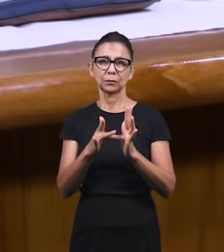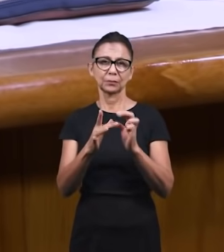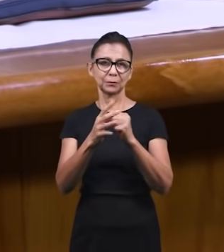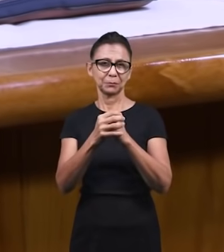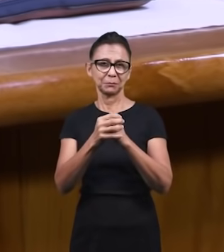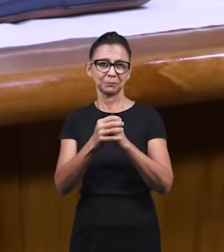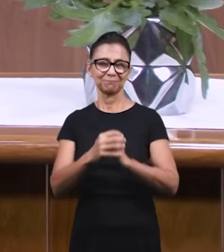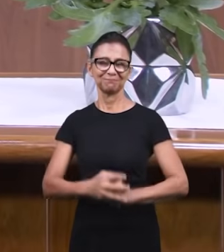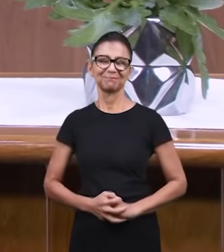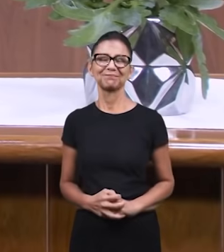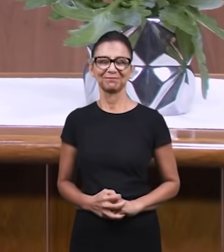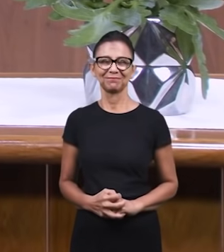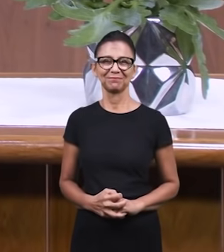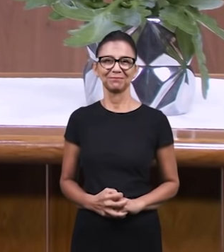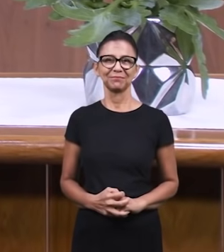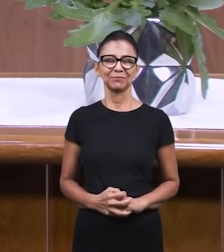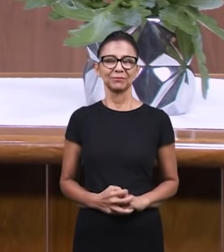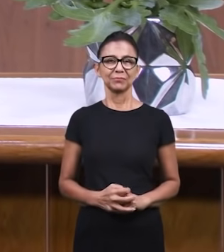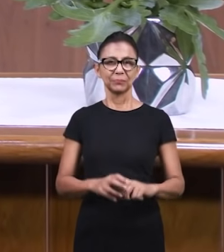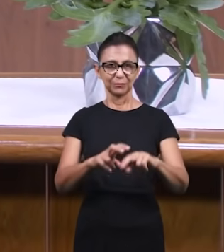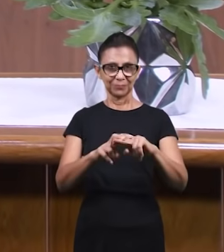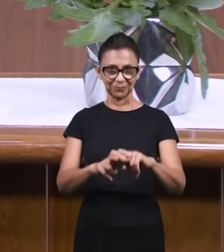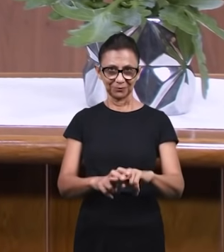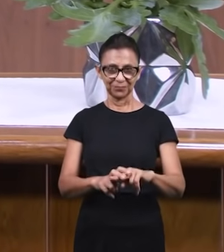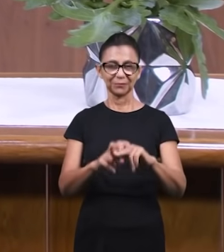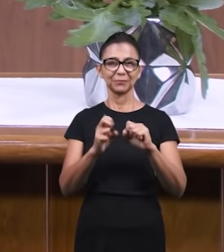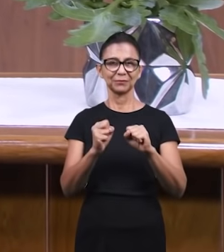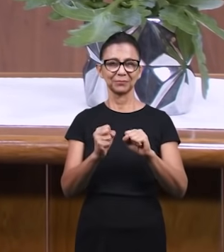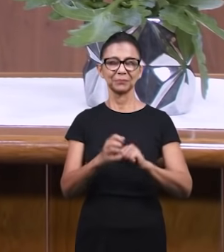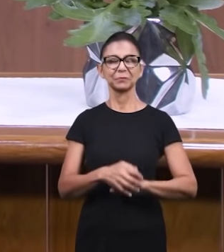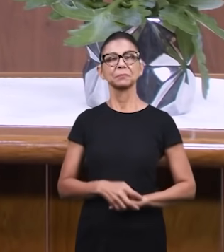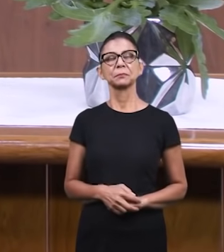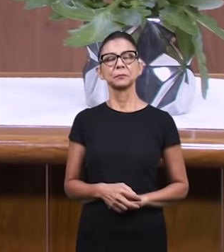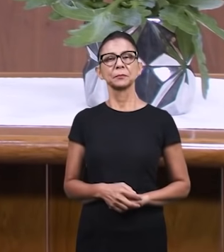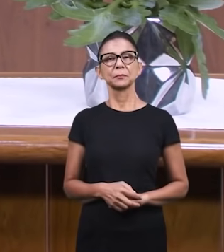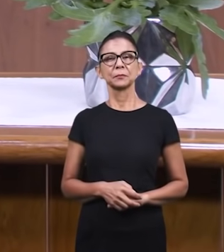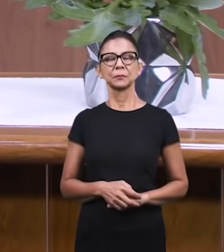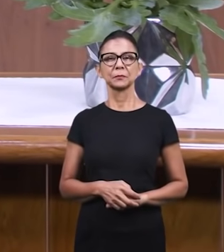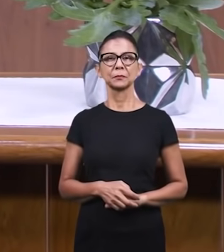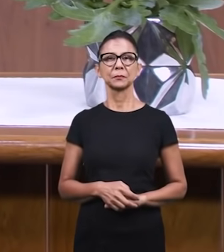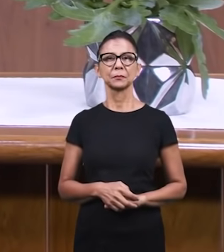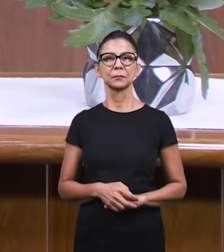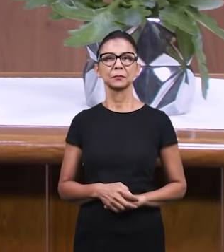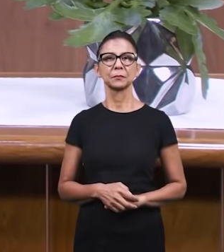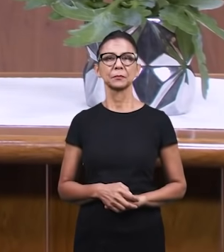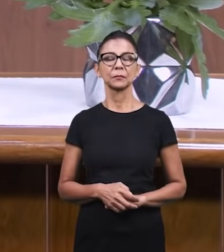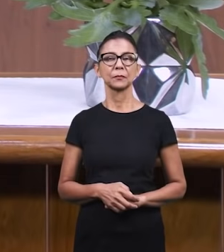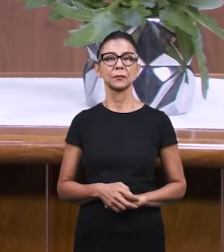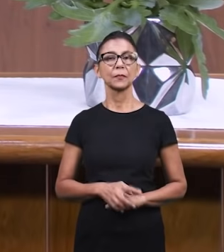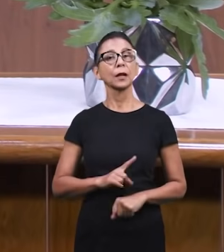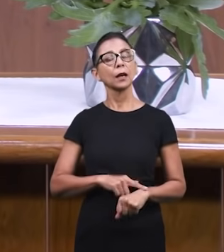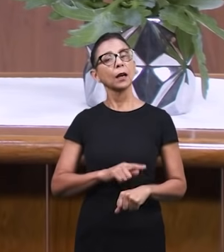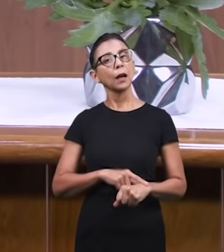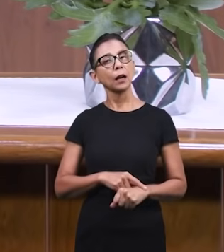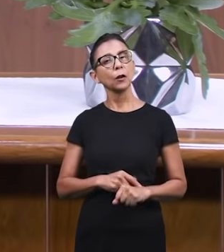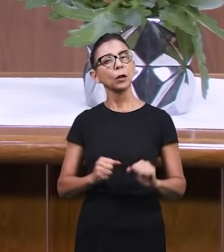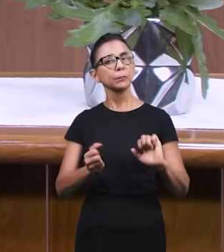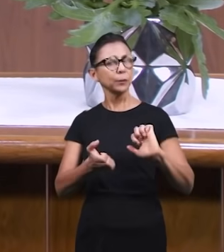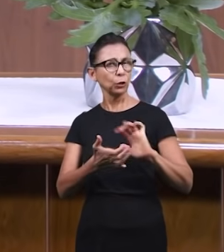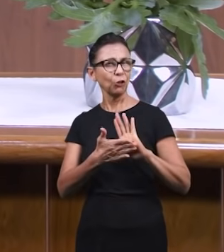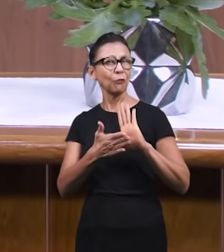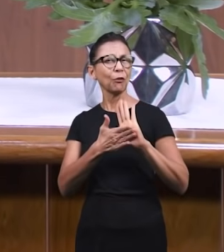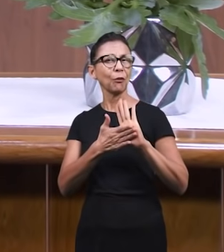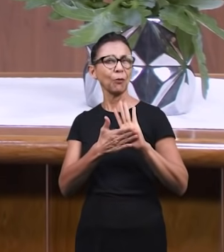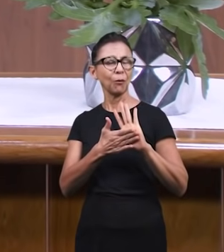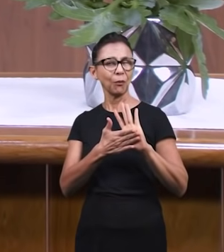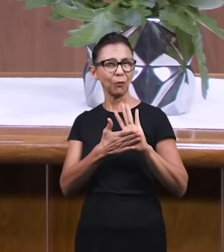Jesus. Amém. Os irmãos podem se assentar. Nós vamos cantar um louvor ao